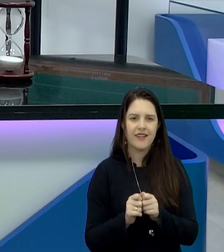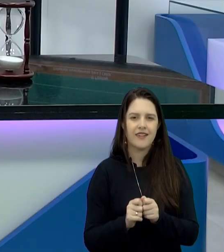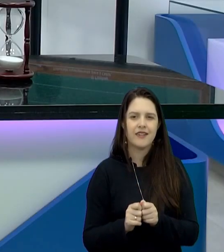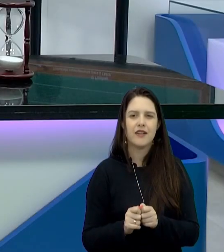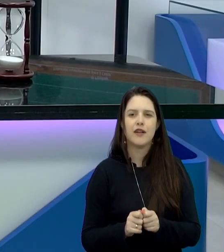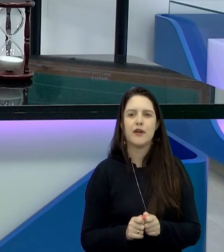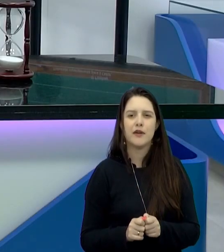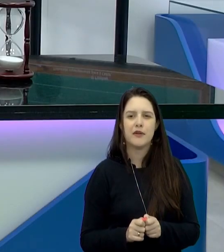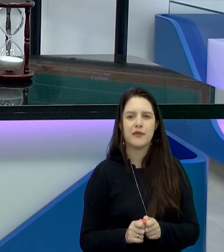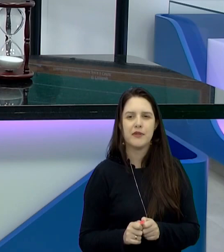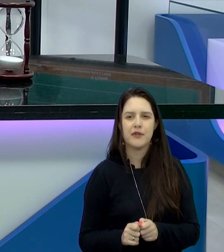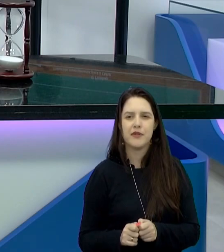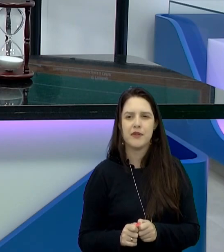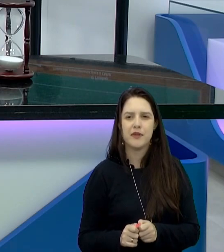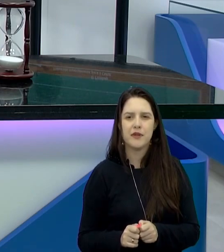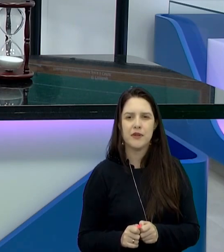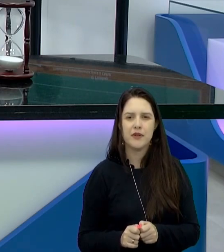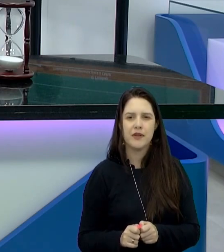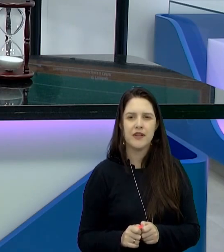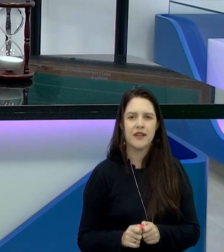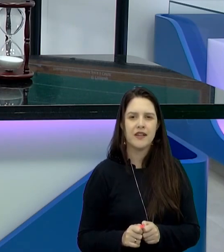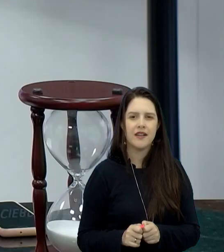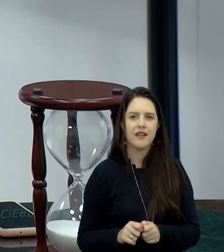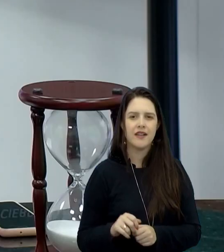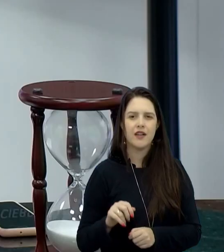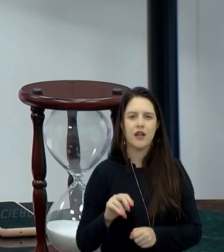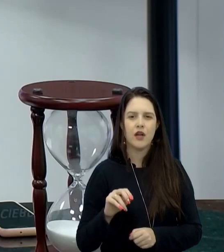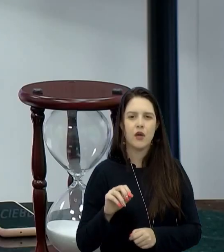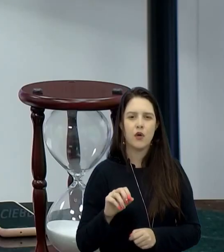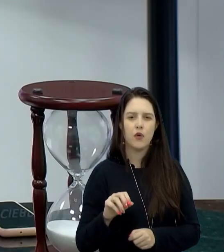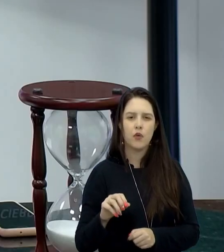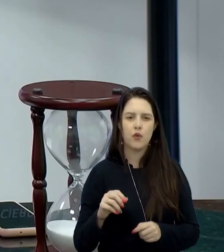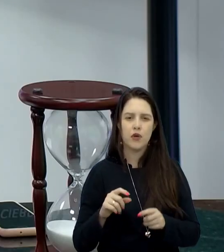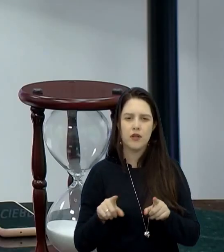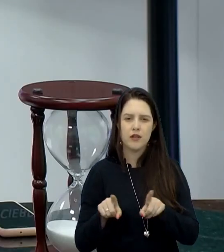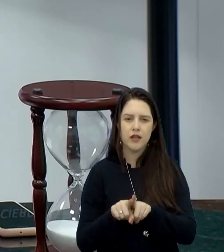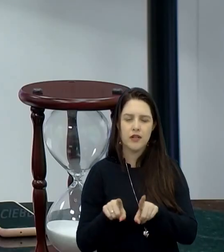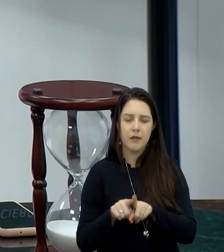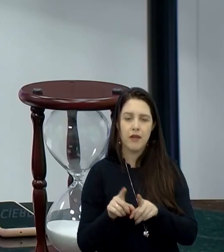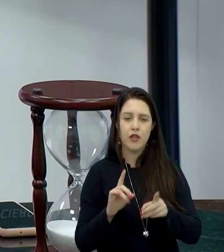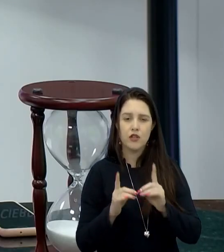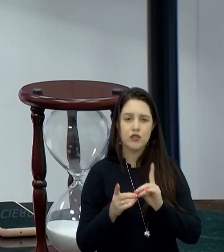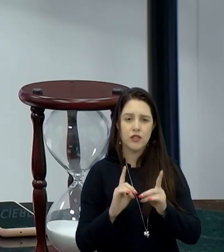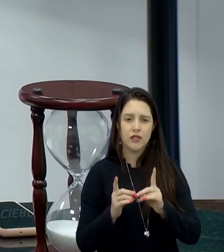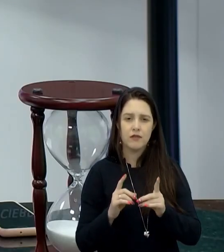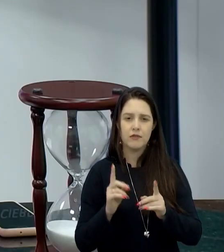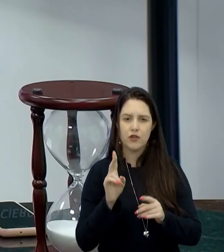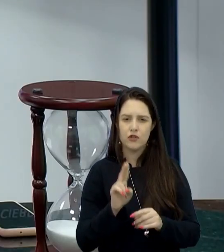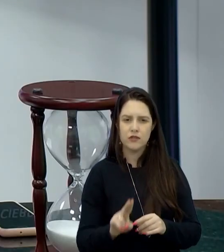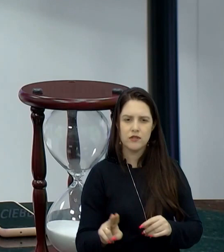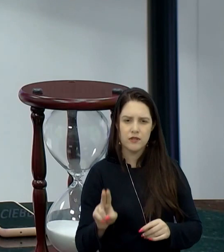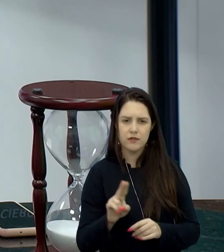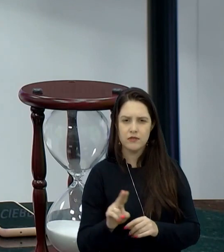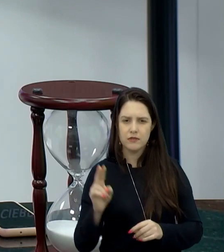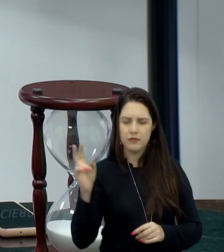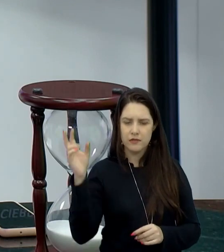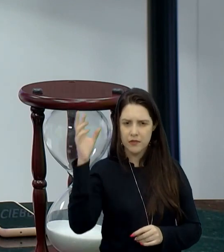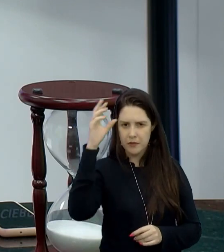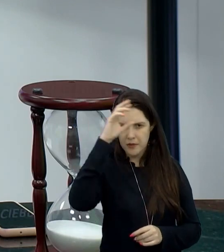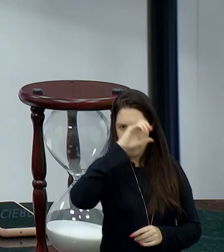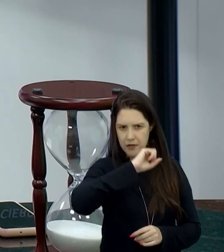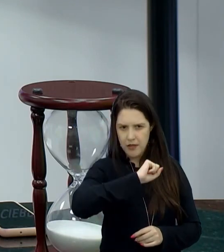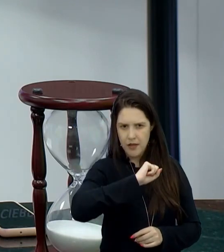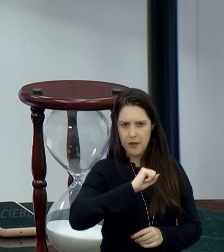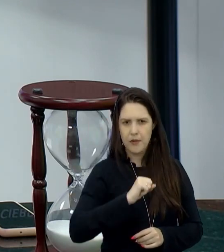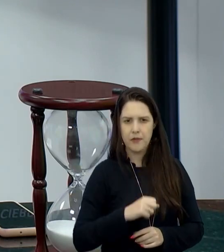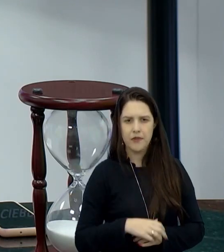brainstorm. Brainstorm, que é a tempestade de ideias, que inclusive é uma dinâmica muito utilizada por empresas, né, no mundo do trabalho. E